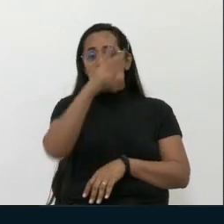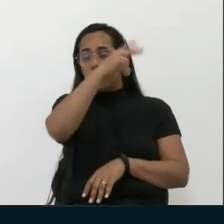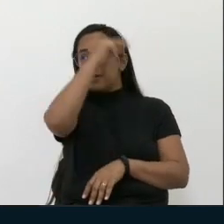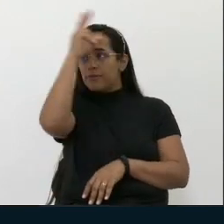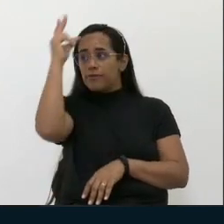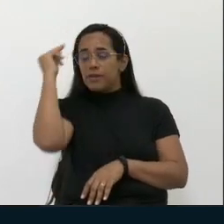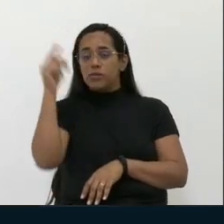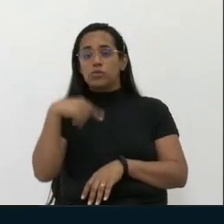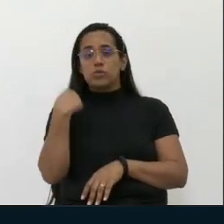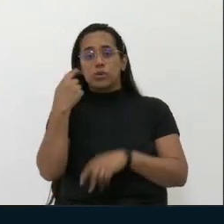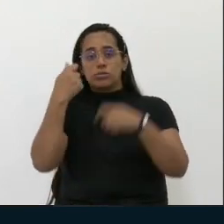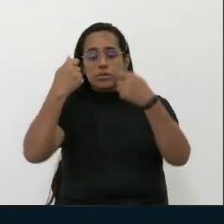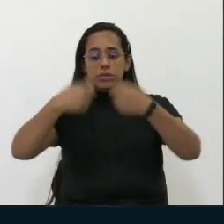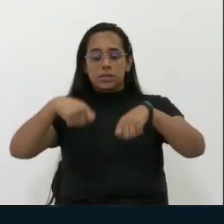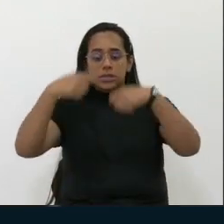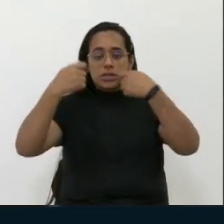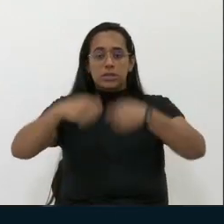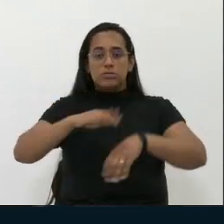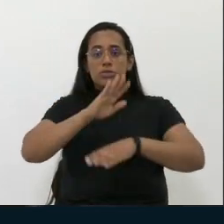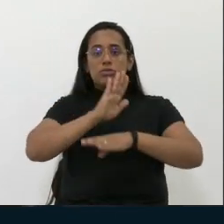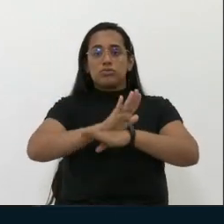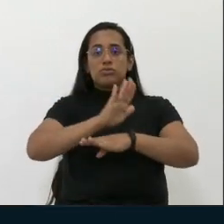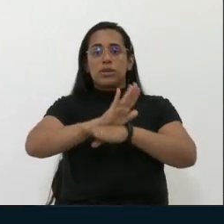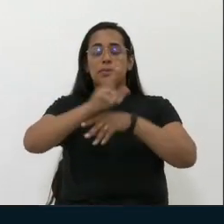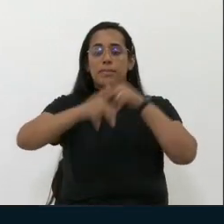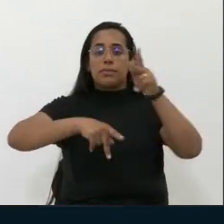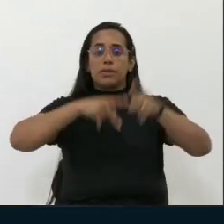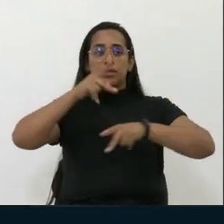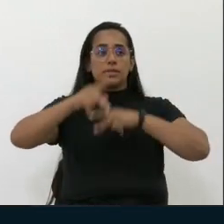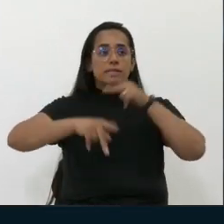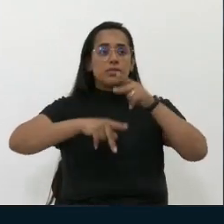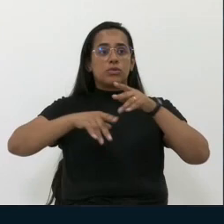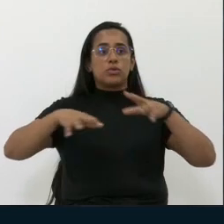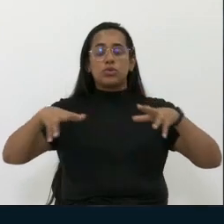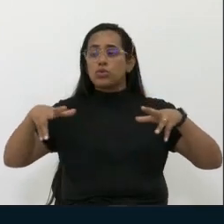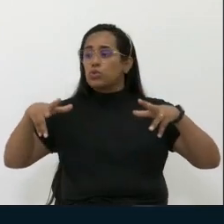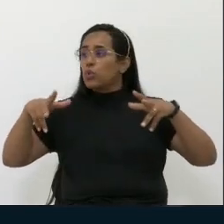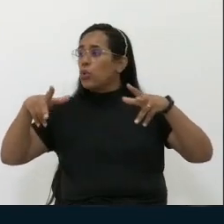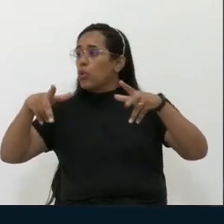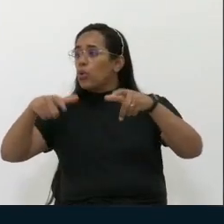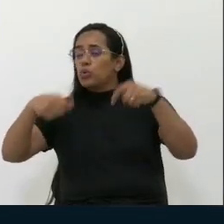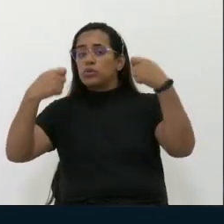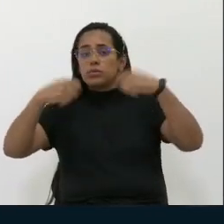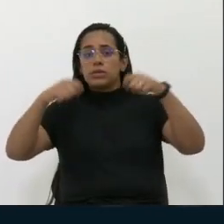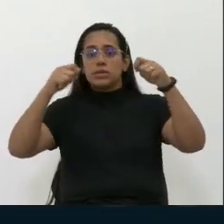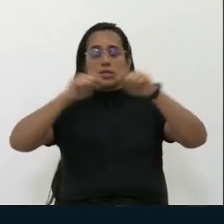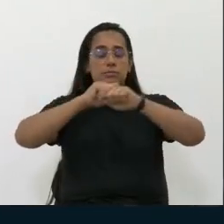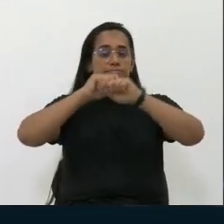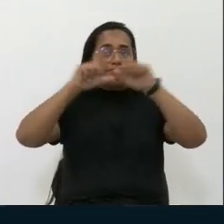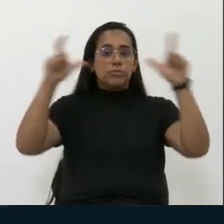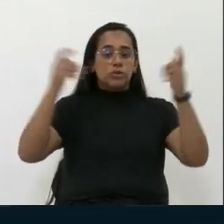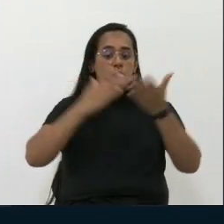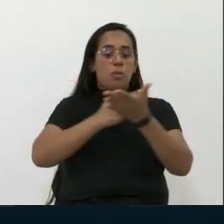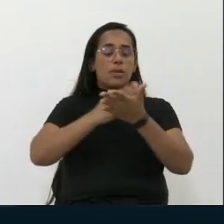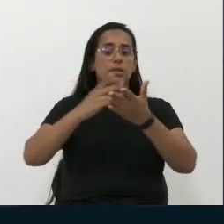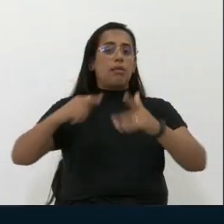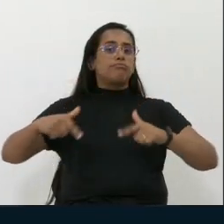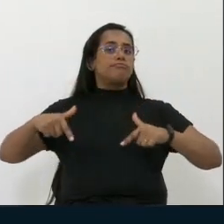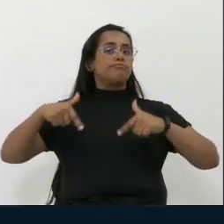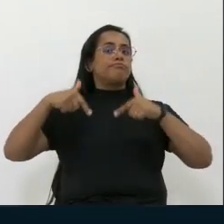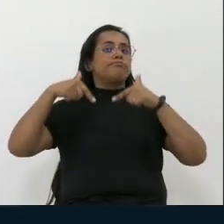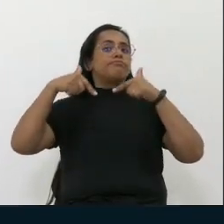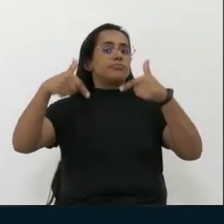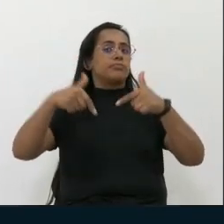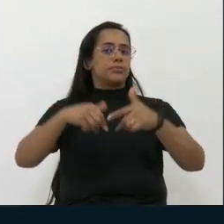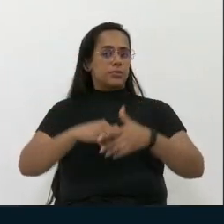Eu acho que todos nós temos que acordar, viu, vereador? Inclusive o senhor. Então, mas vamos começar a trabalhar, vereador. Não é só ficar